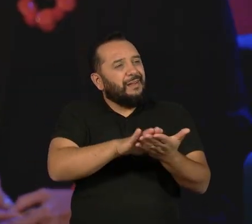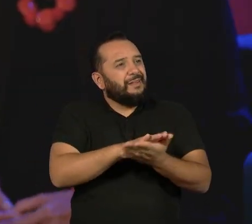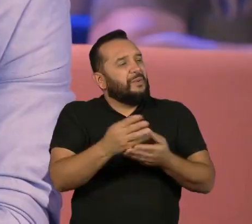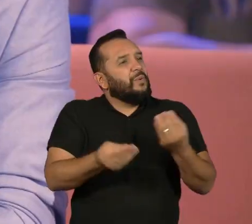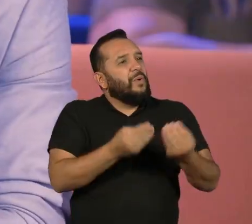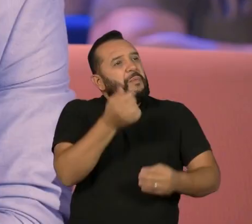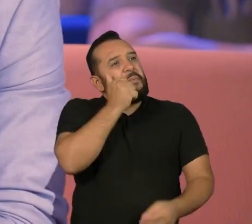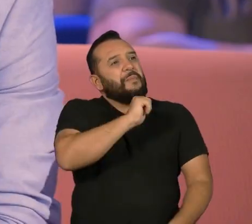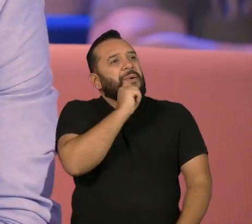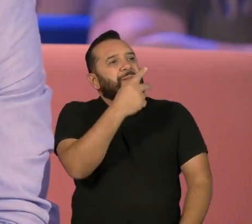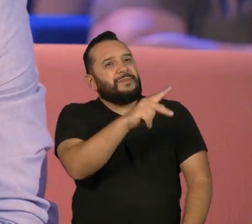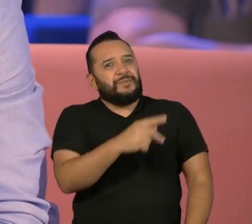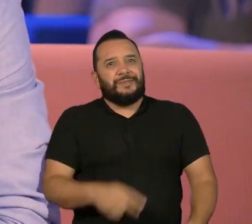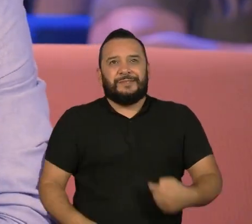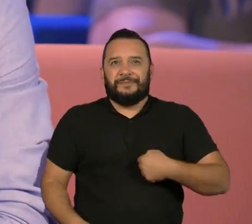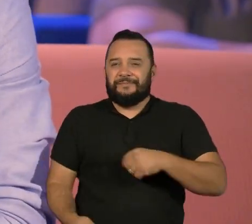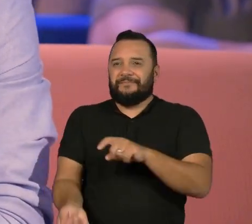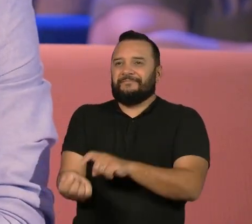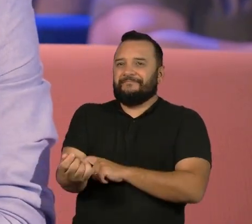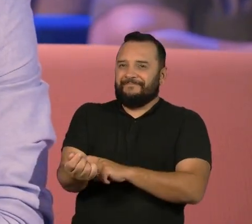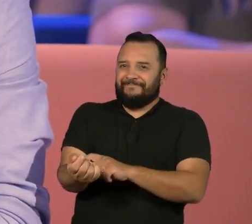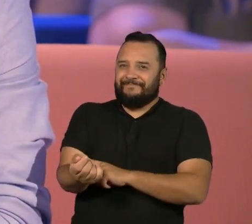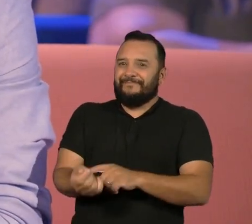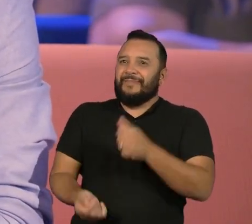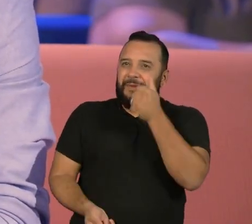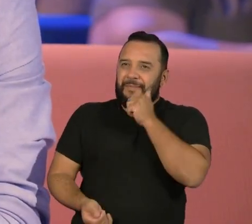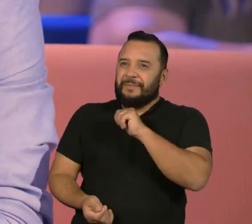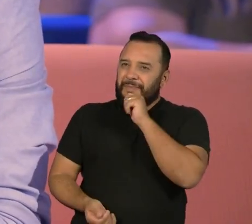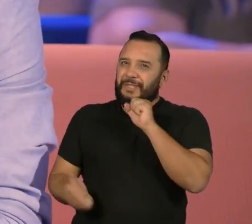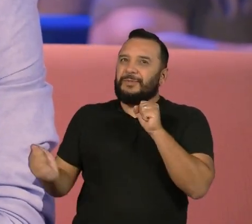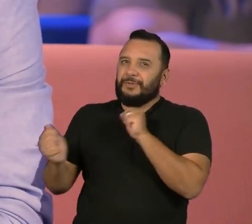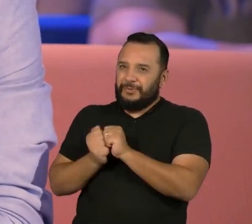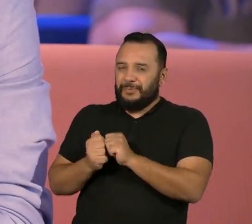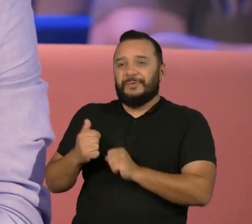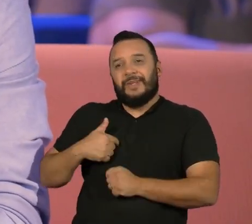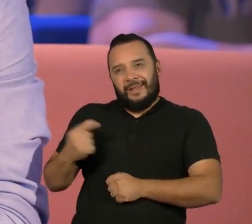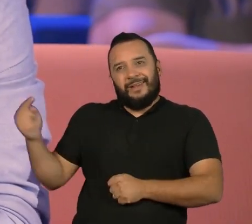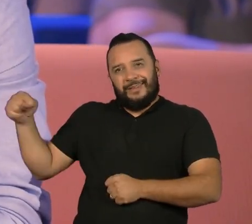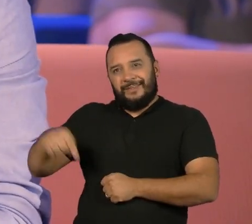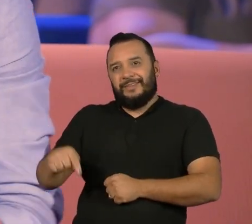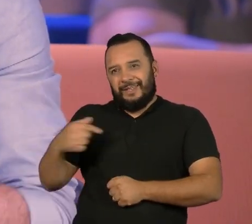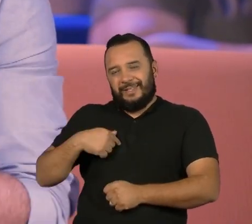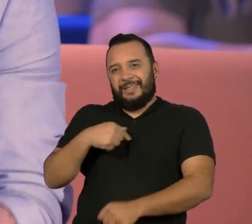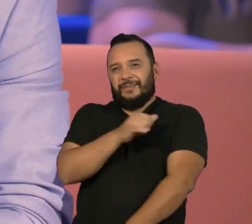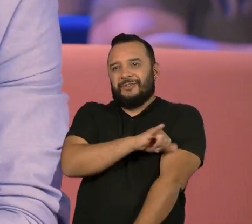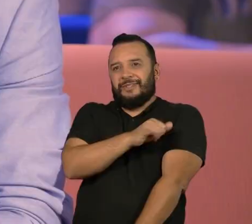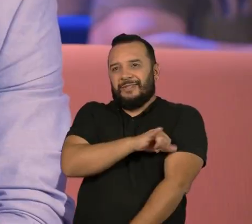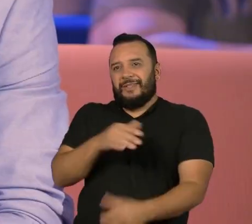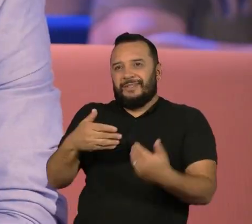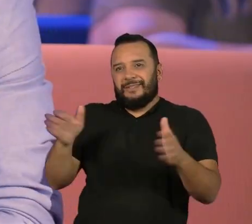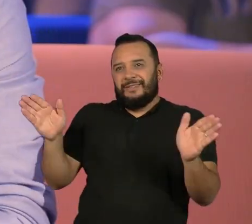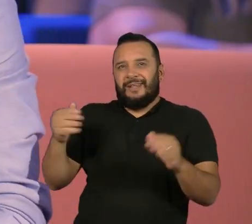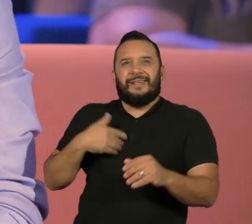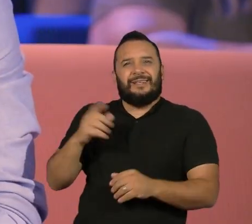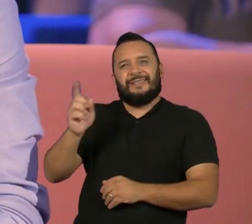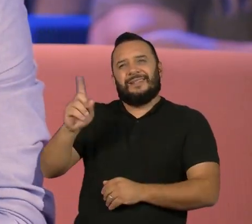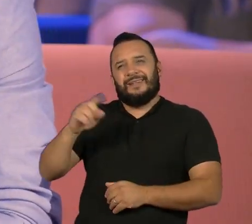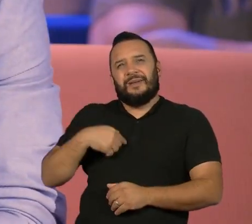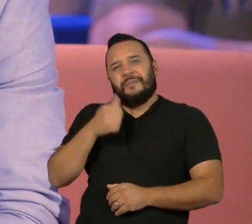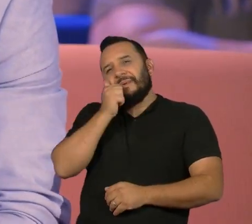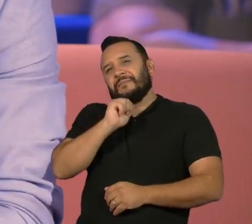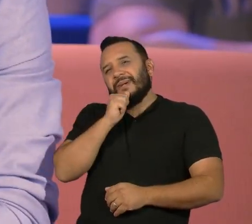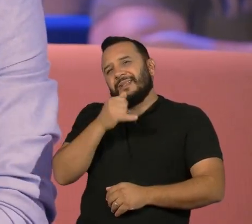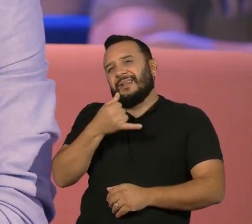mãe, eu ainda estou muito nervoso com a presença dela na plateia. Ela ia vir aqui para a estreia no Rio de Janeiro. Aí acabou, a mãe está triste, a